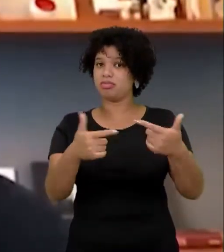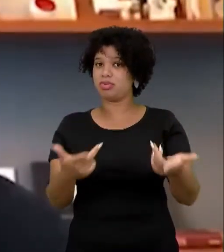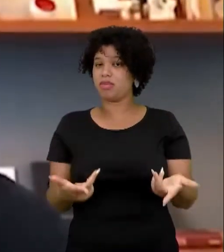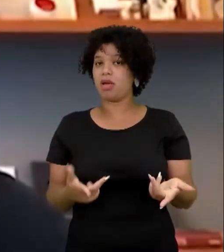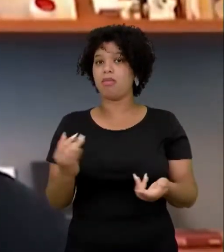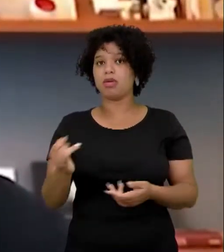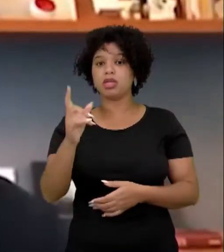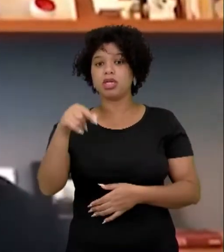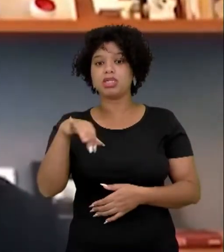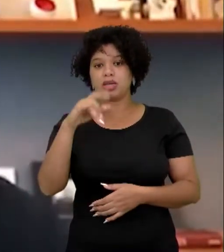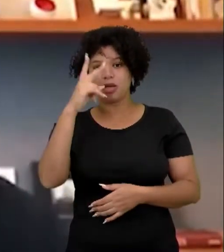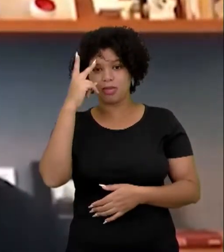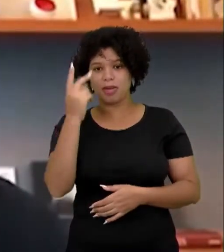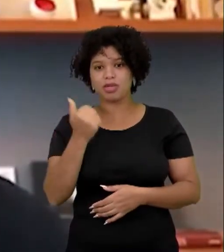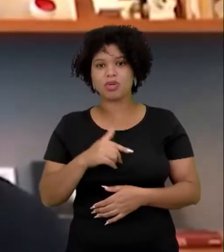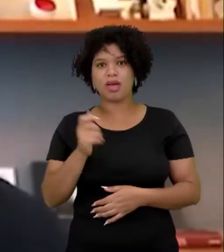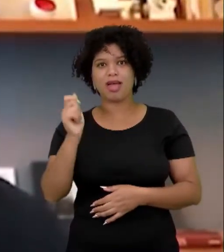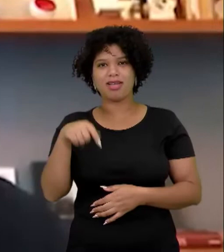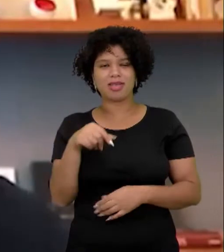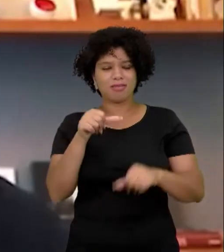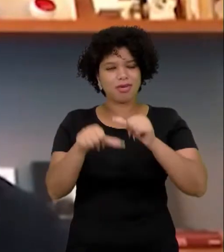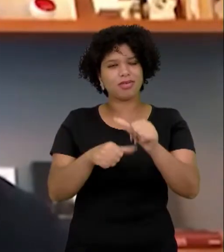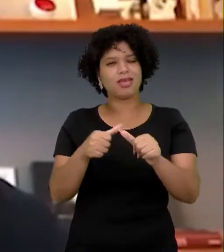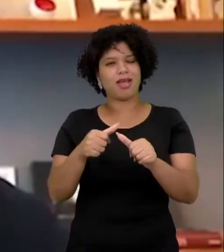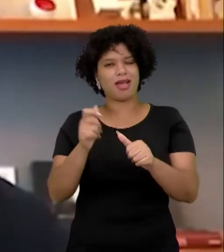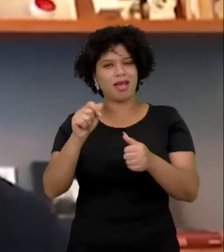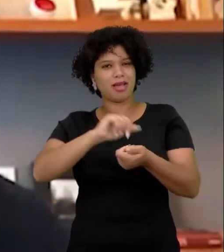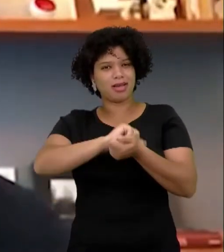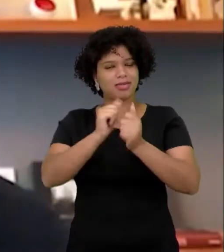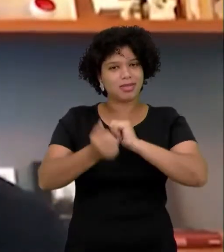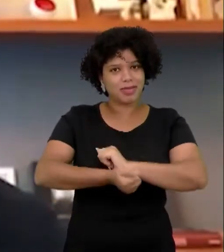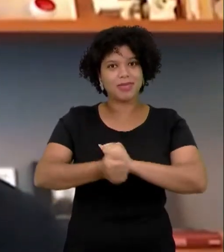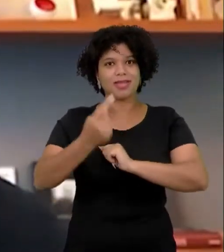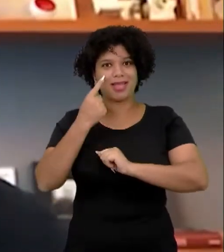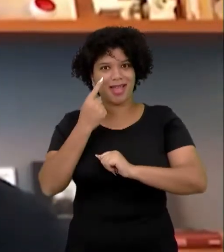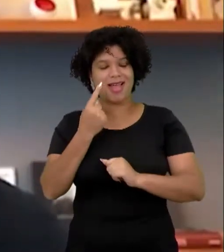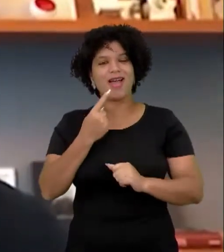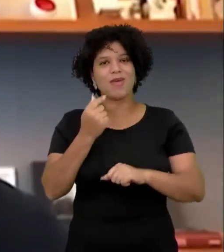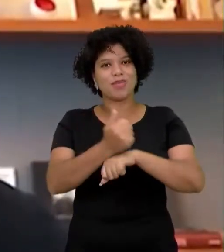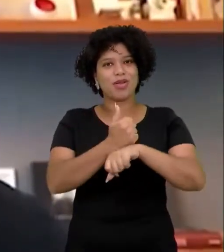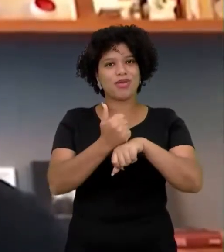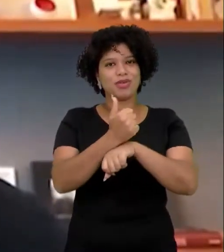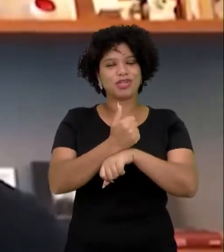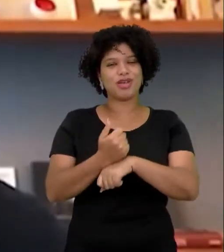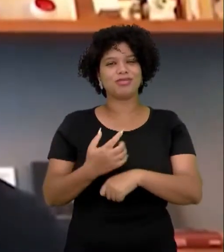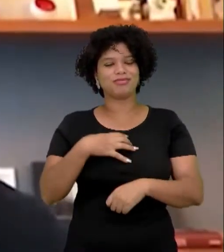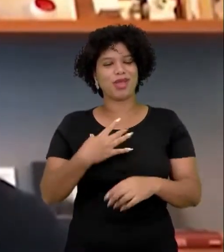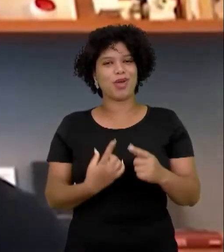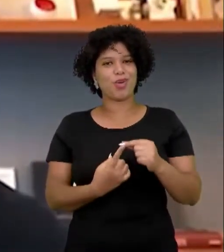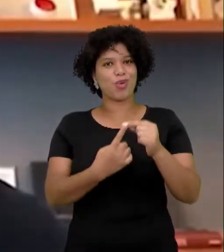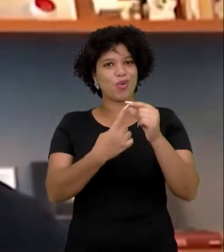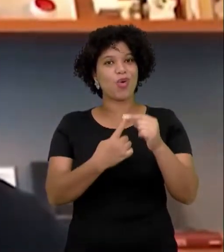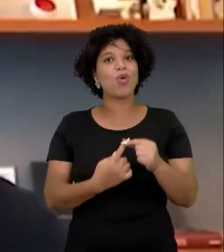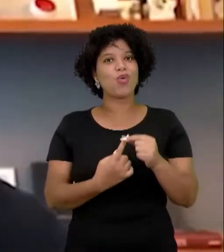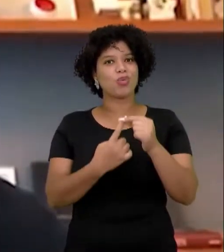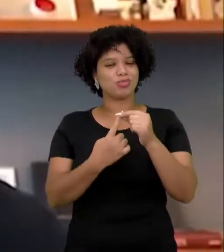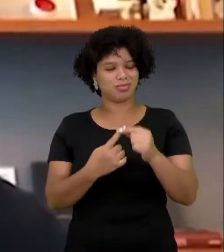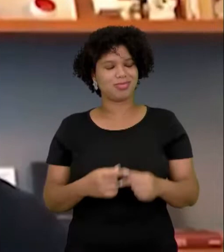porque aqueles que conseguirem reinventar a função e fazê-las de forma diferente, única, especial, talvez